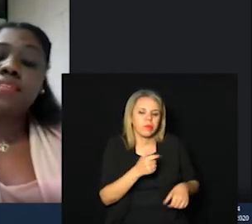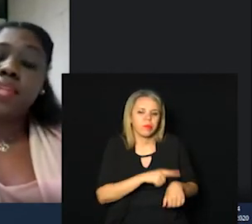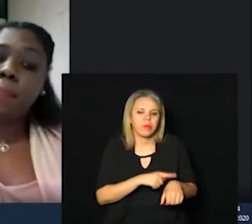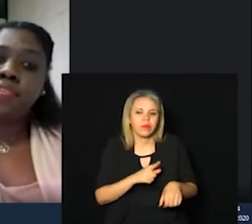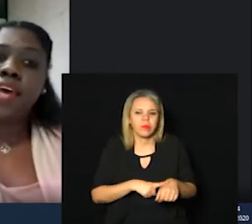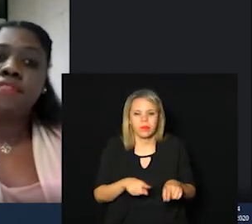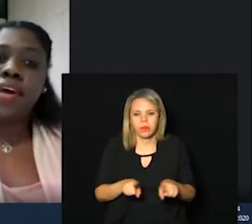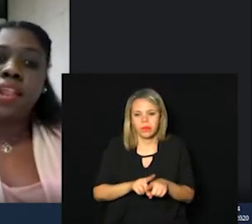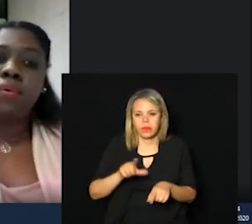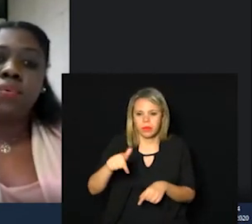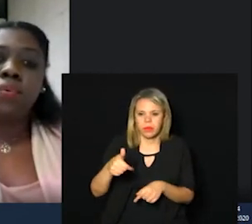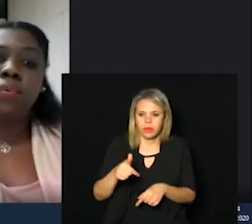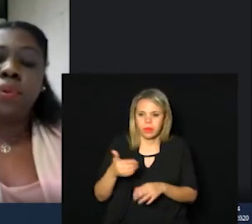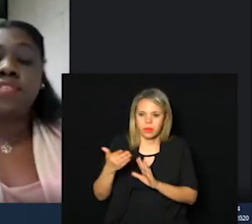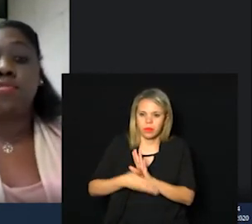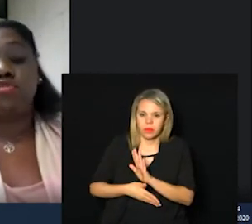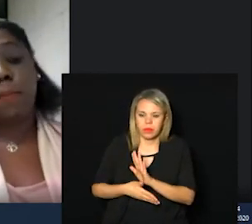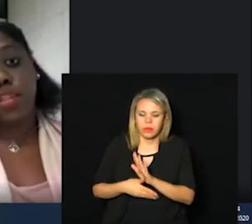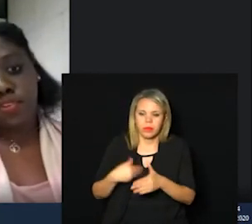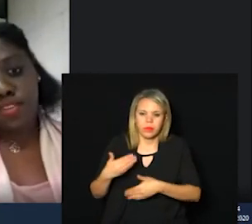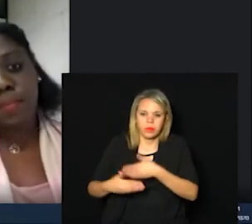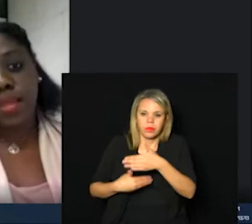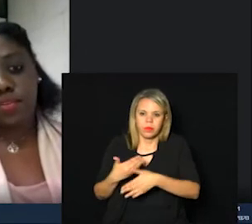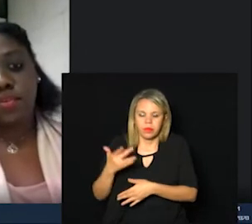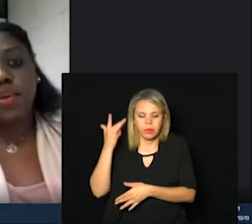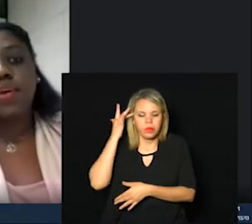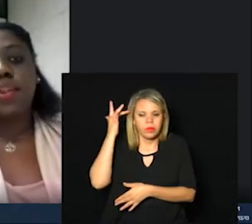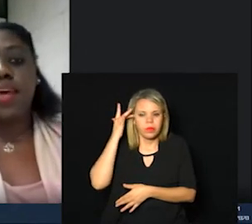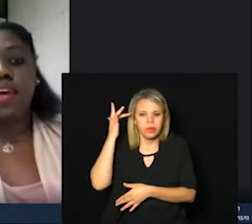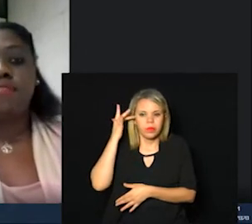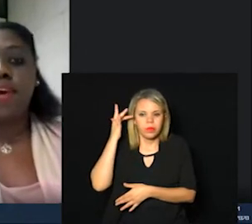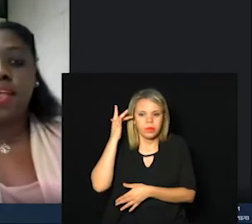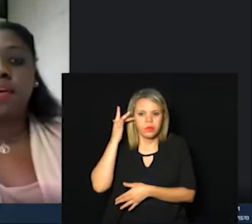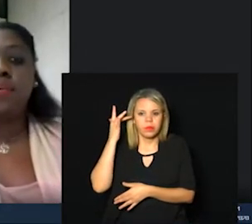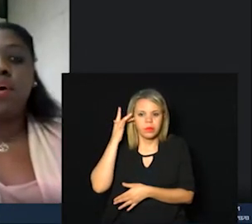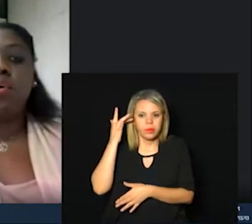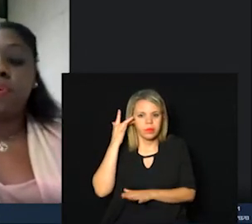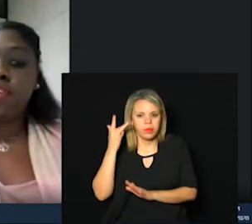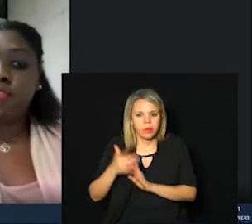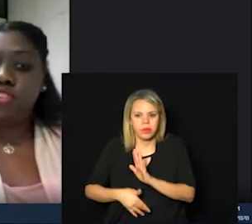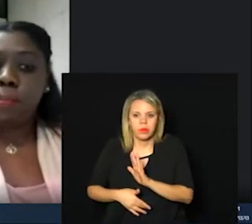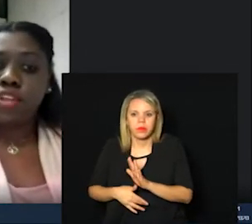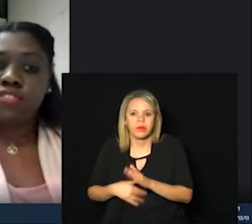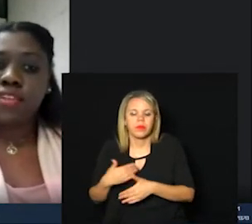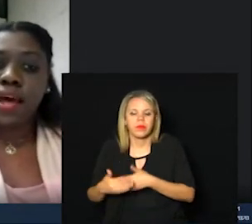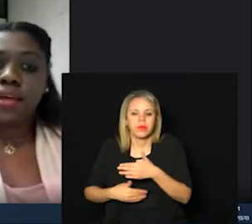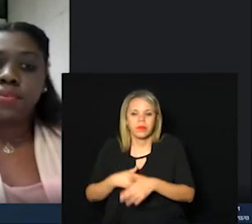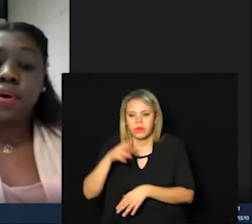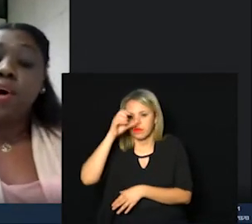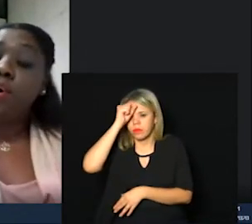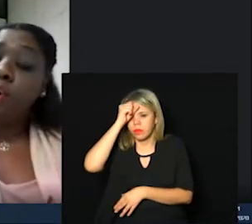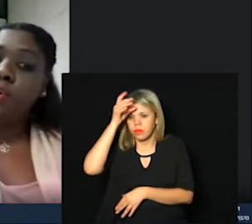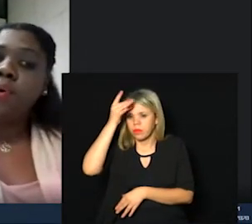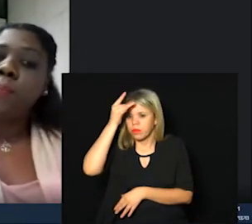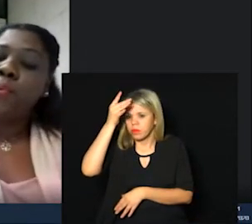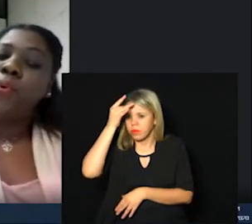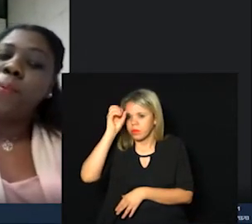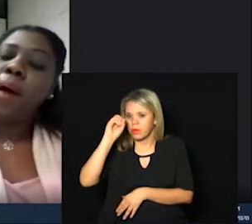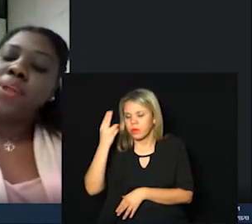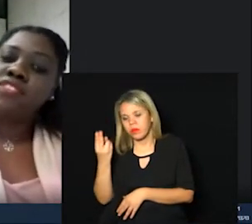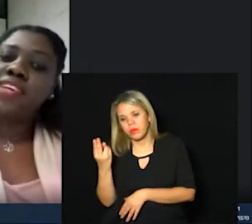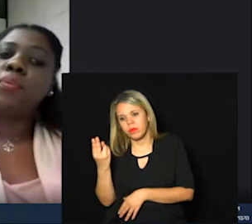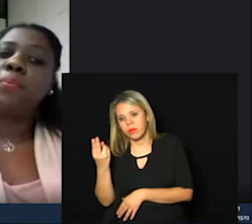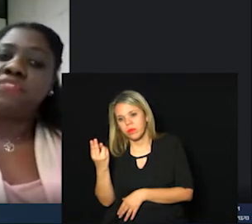mas que depois revelam o processo de amadurecimento, né? Revelam o processo de aprendizado, ou